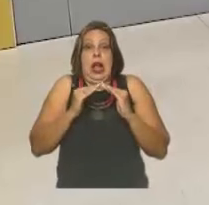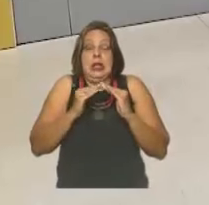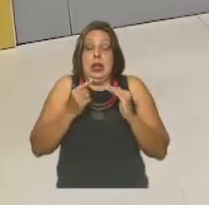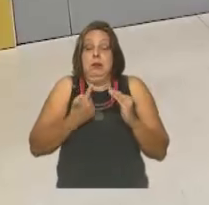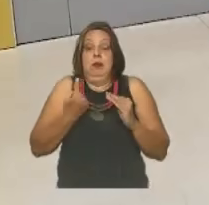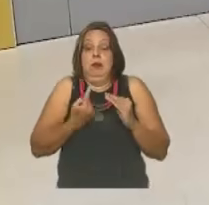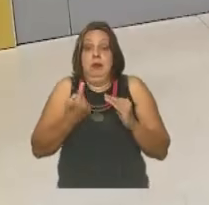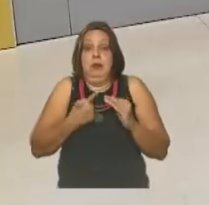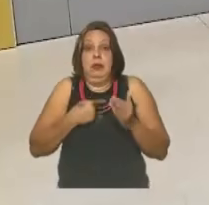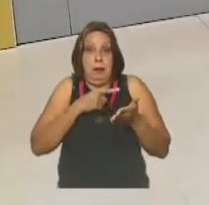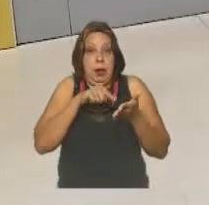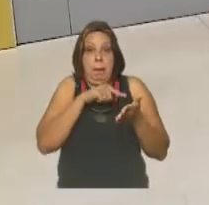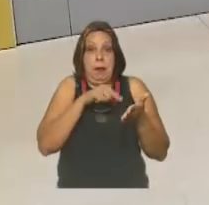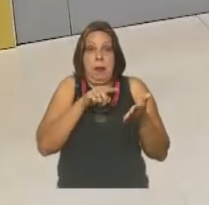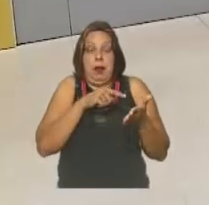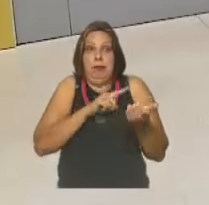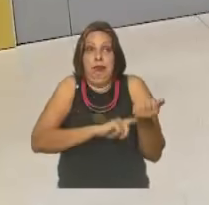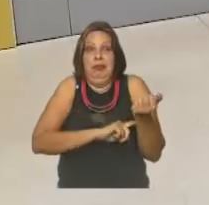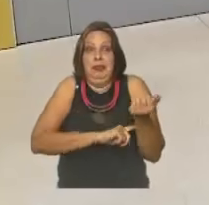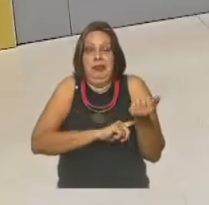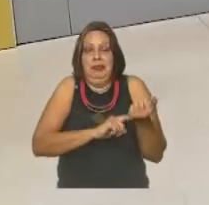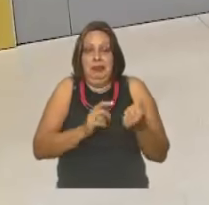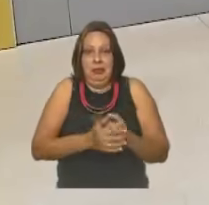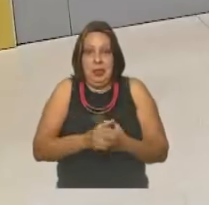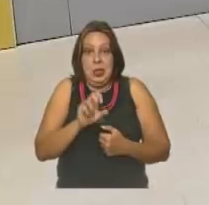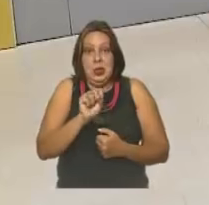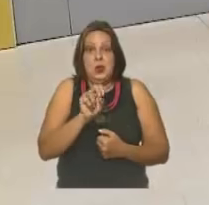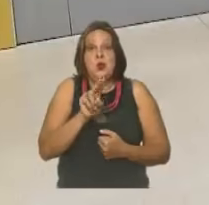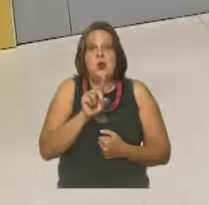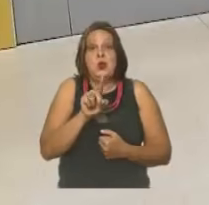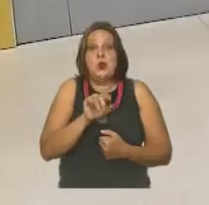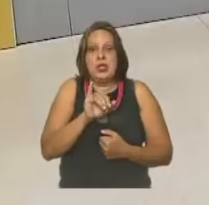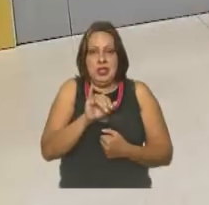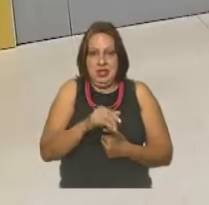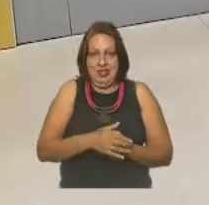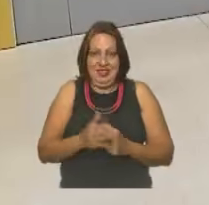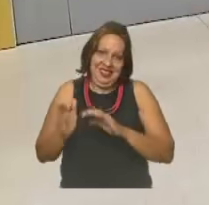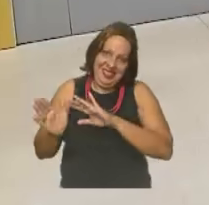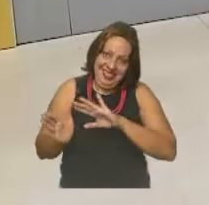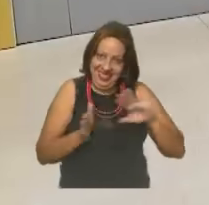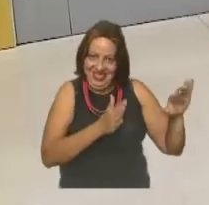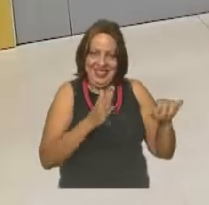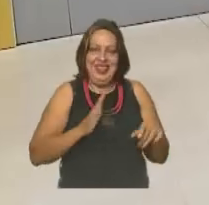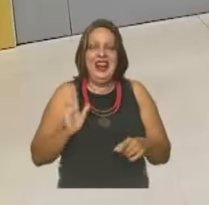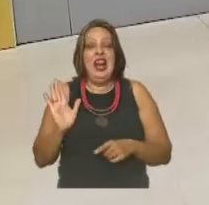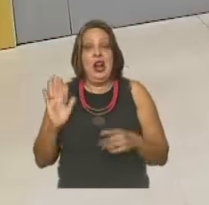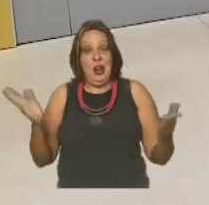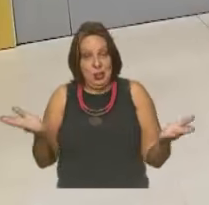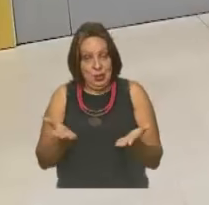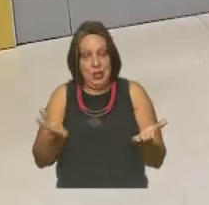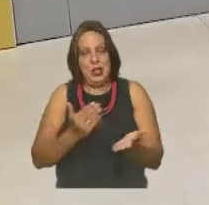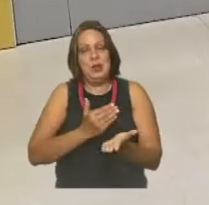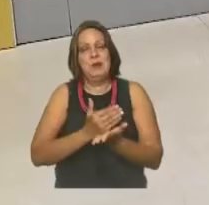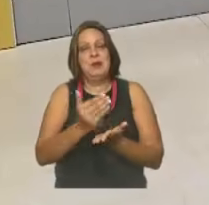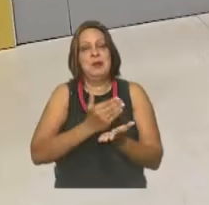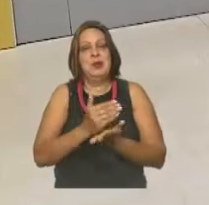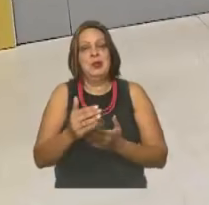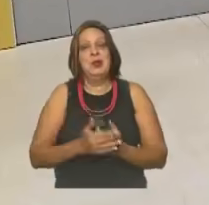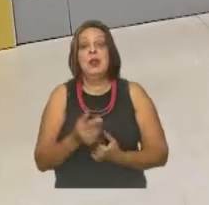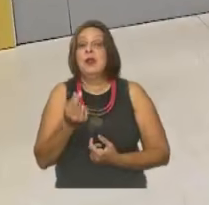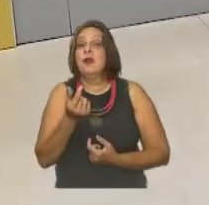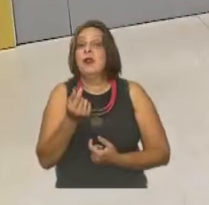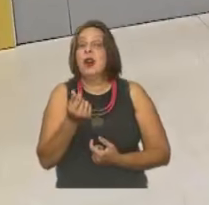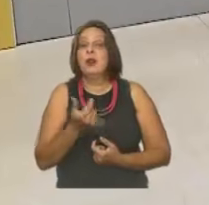Ah! Vamos que vamos, boa sorte, Suzy. Com o auxílio luxuoso da minha querida Valesquinha Melo, vamos começar o segundo prêmio no valor